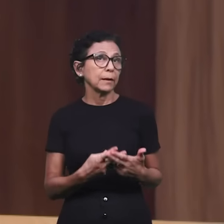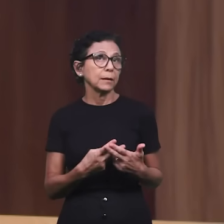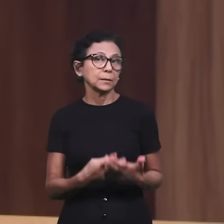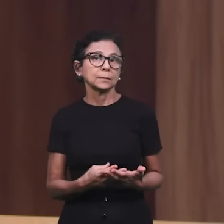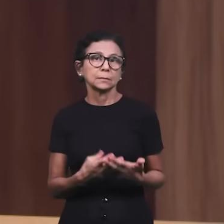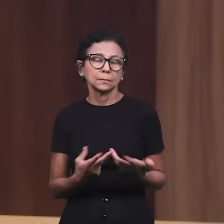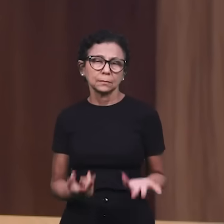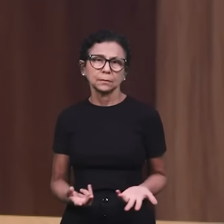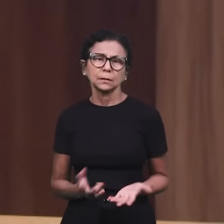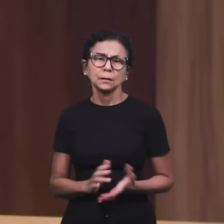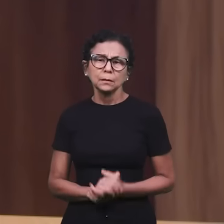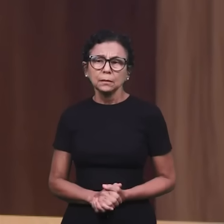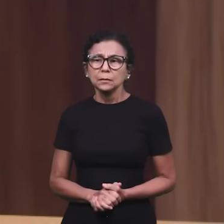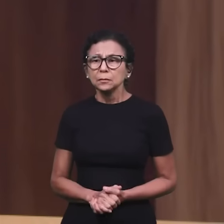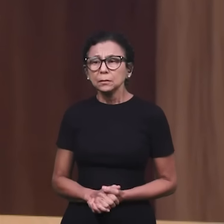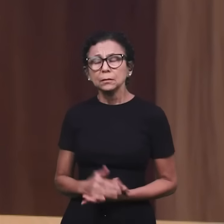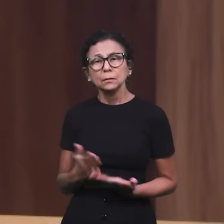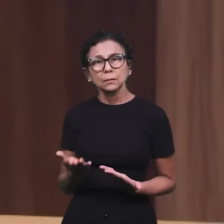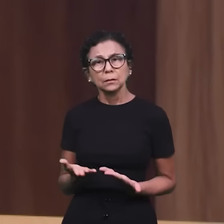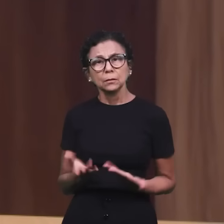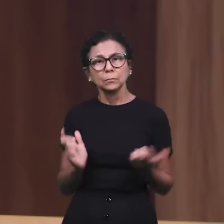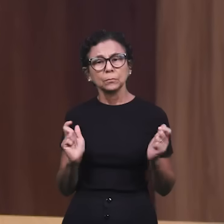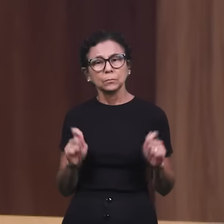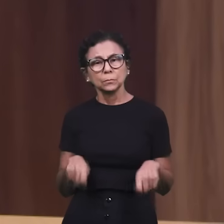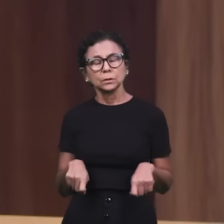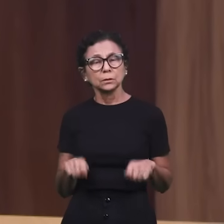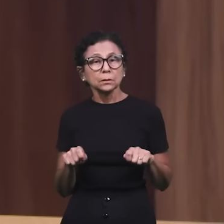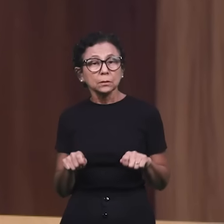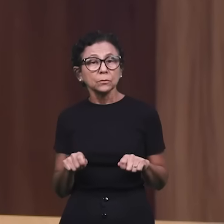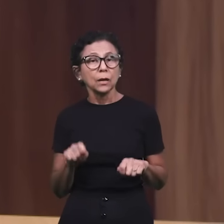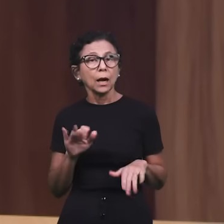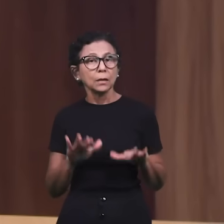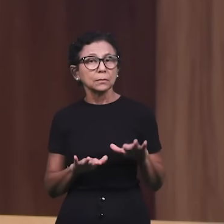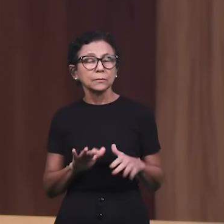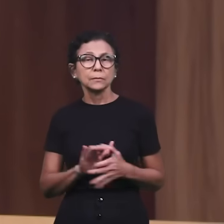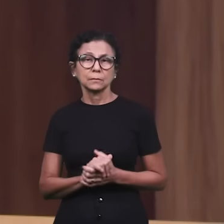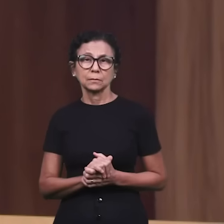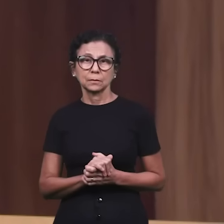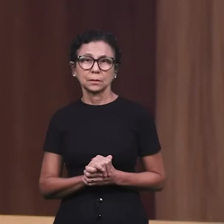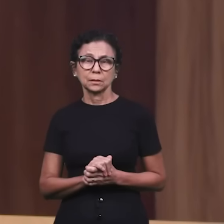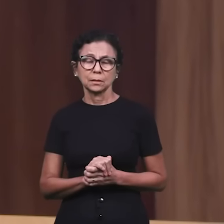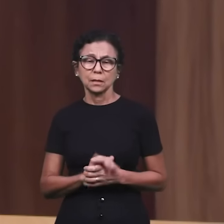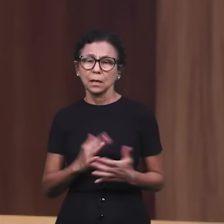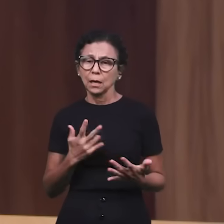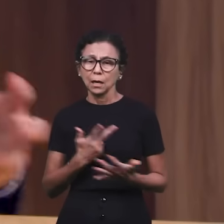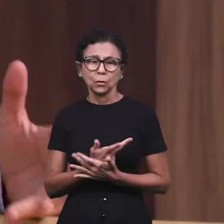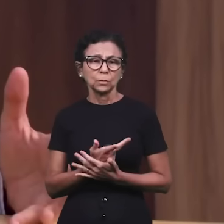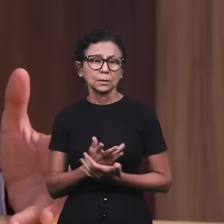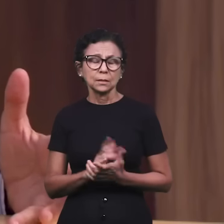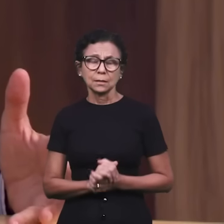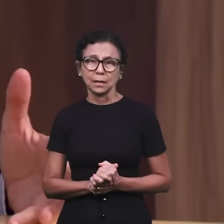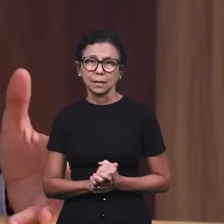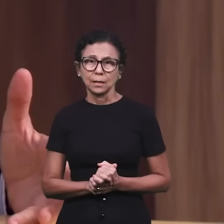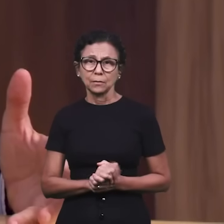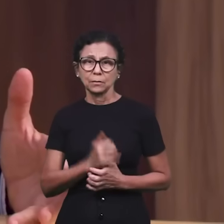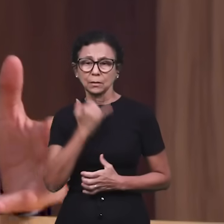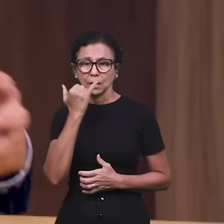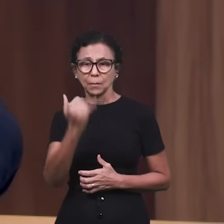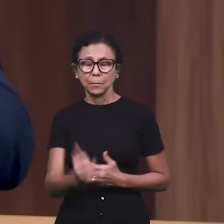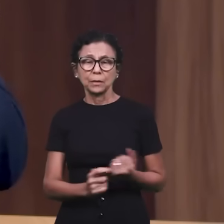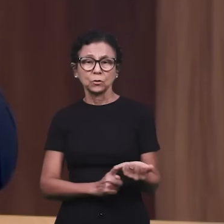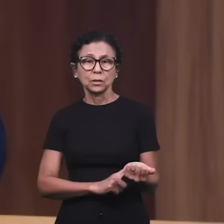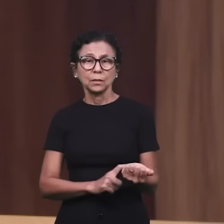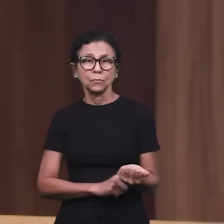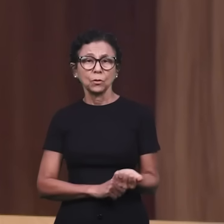Agora é possível ter temperamentos fortes. É possível ser um colérico sem você pecar. Aí